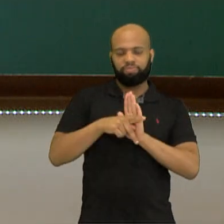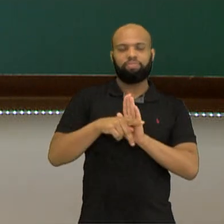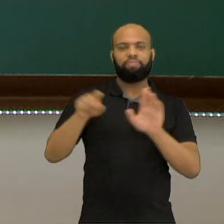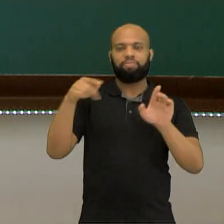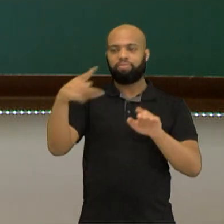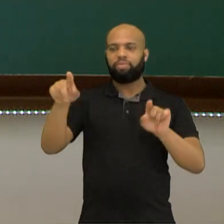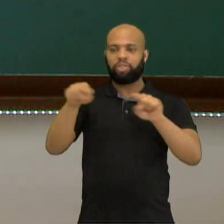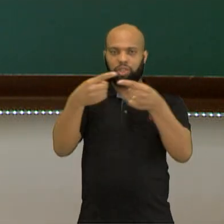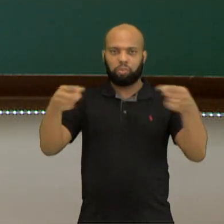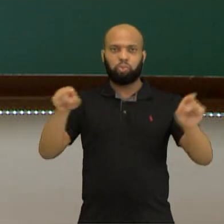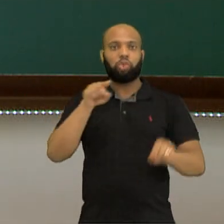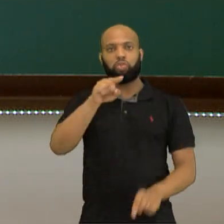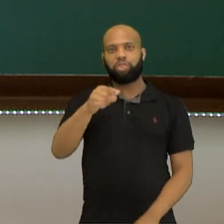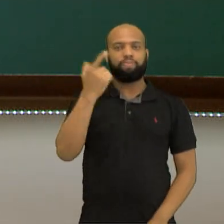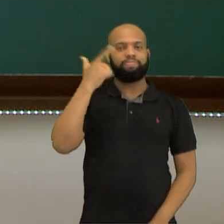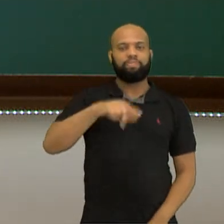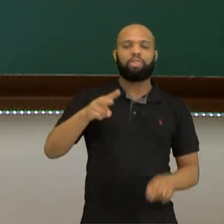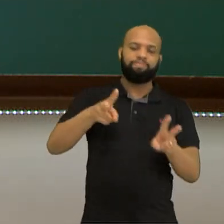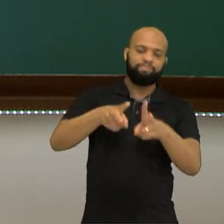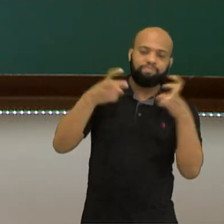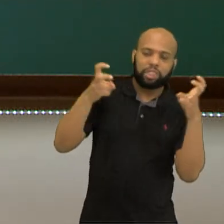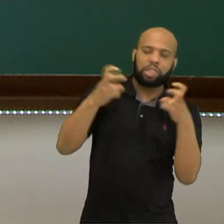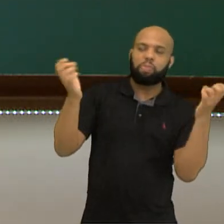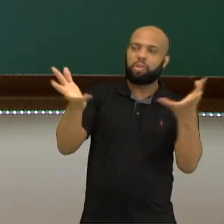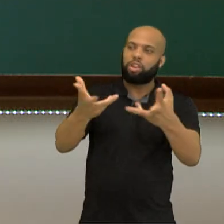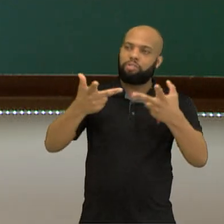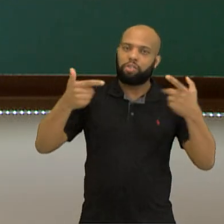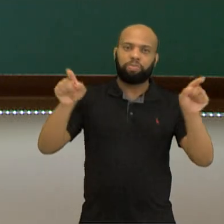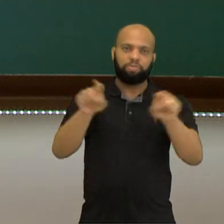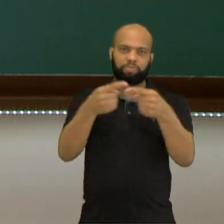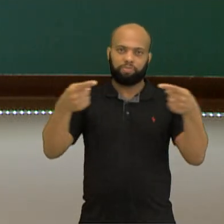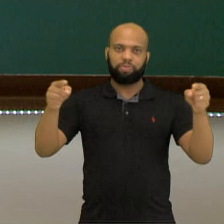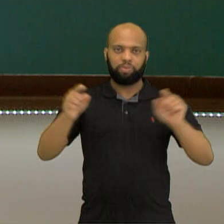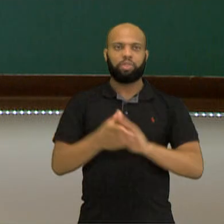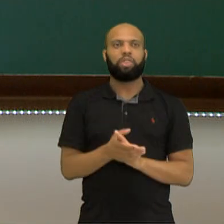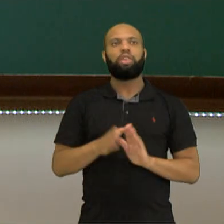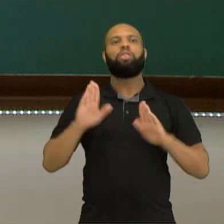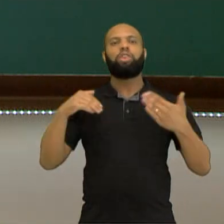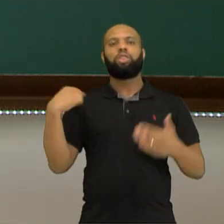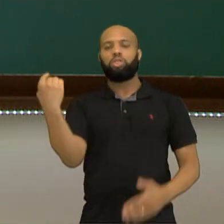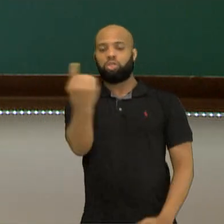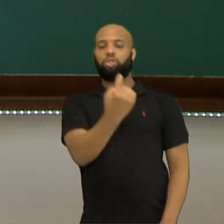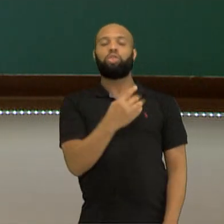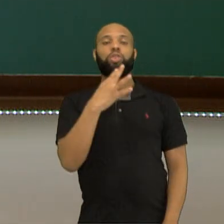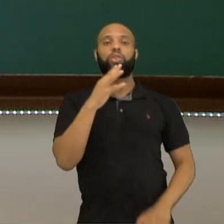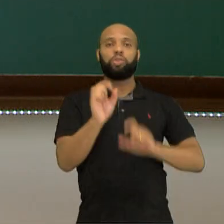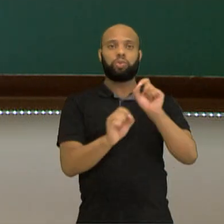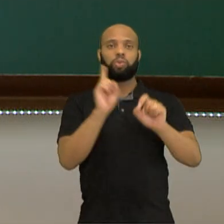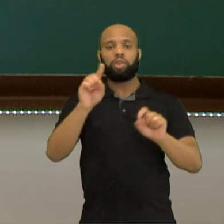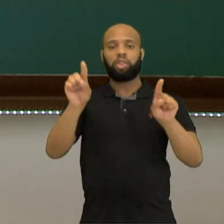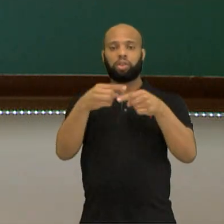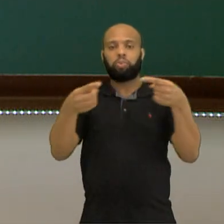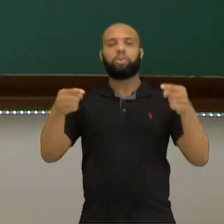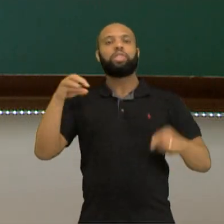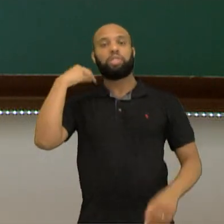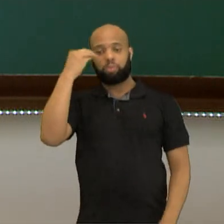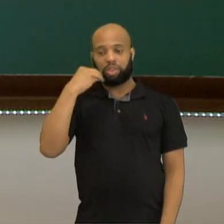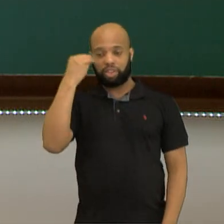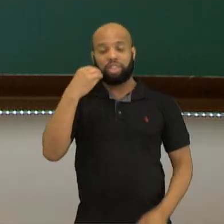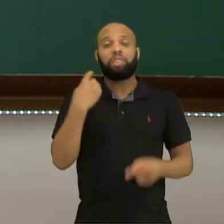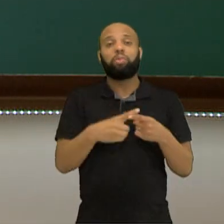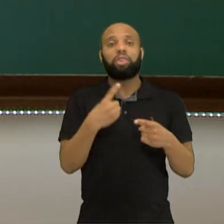você todo o brilho e a magia de uma música. E a gente conhece isso como música experimental, porque